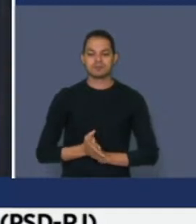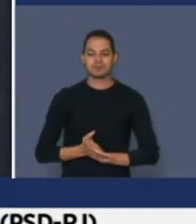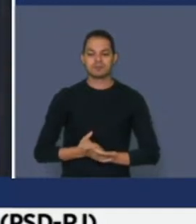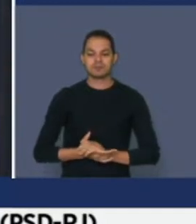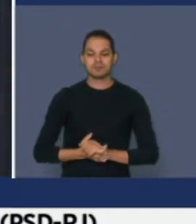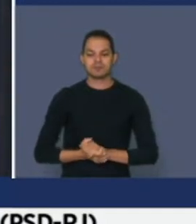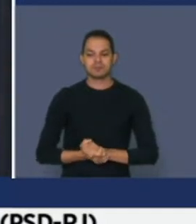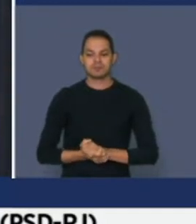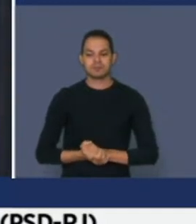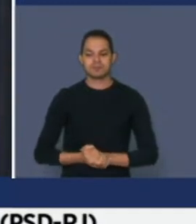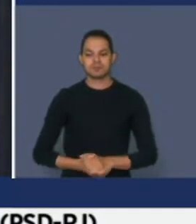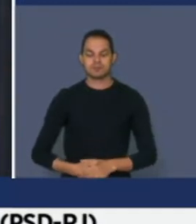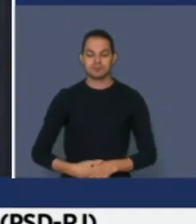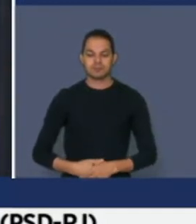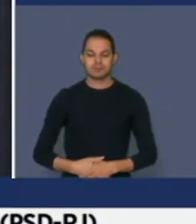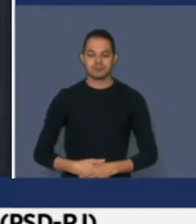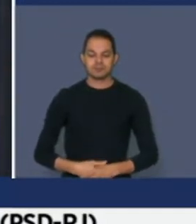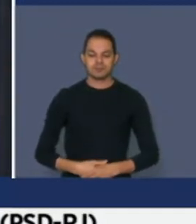Portanto,